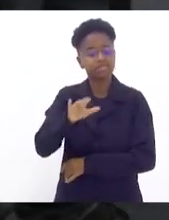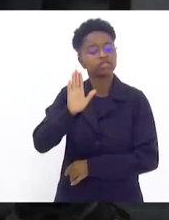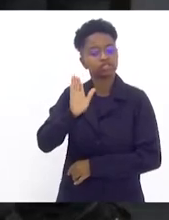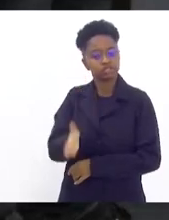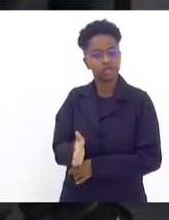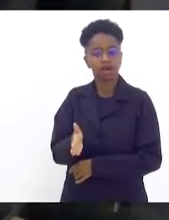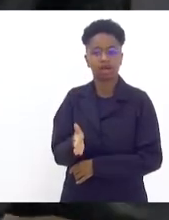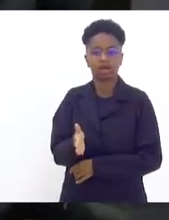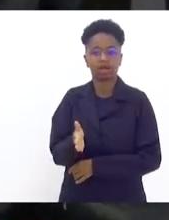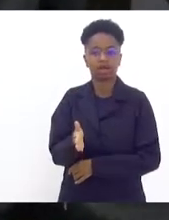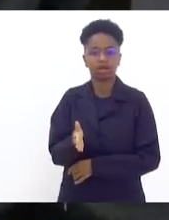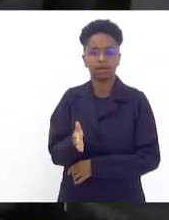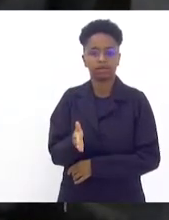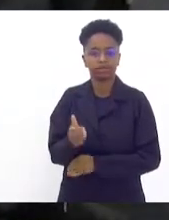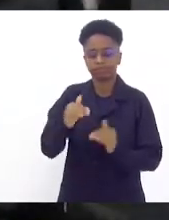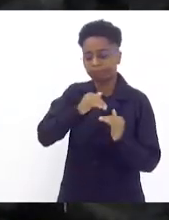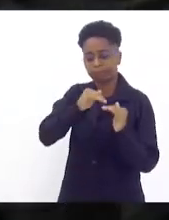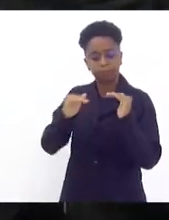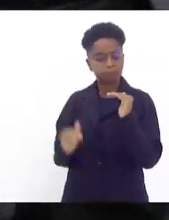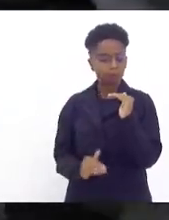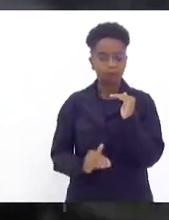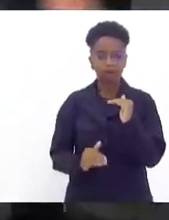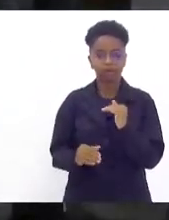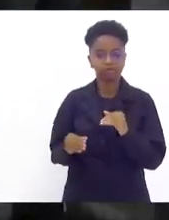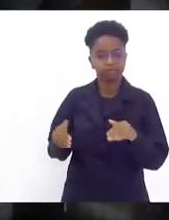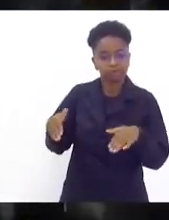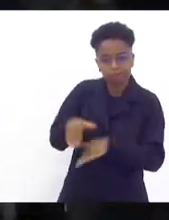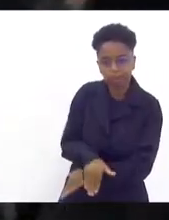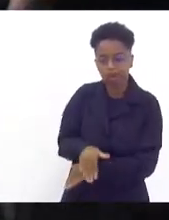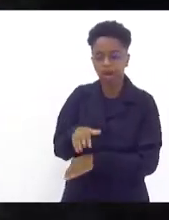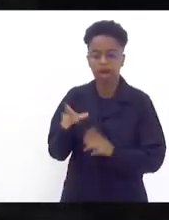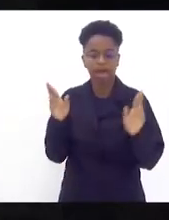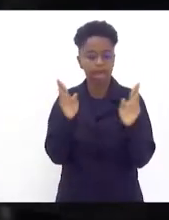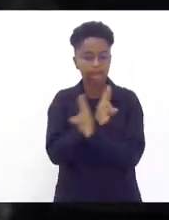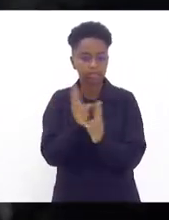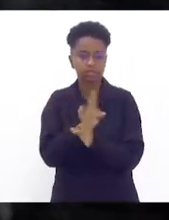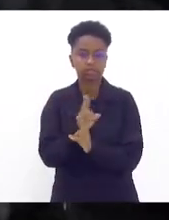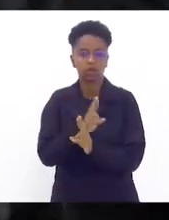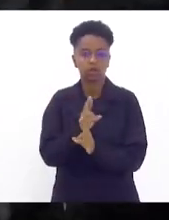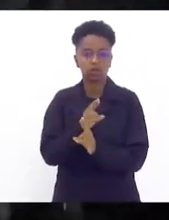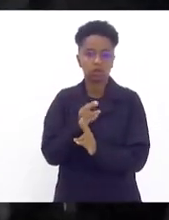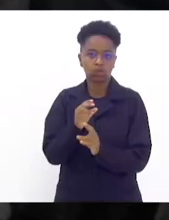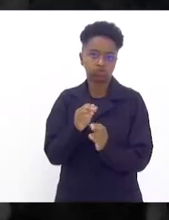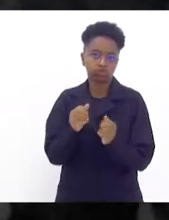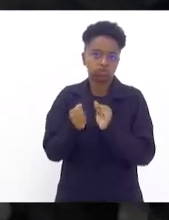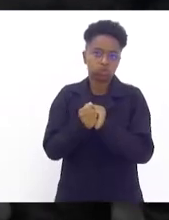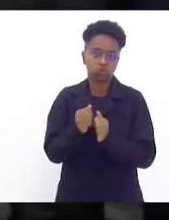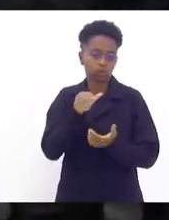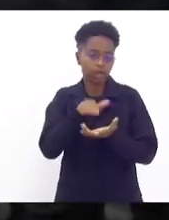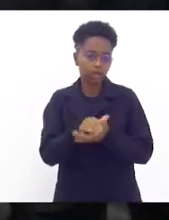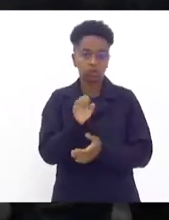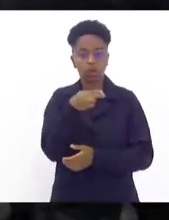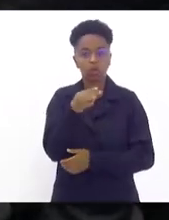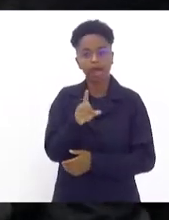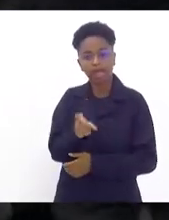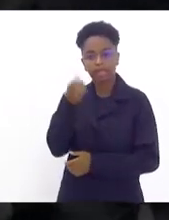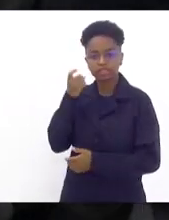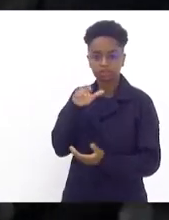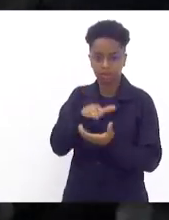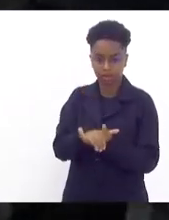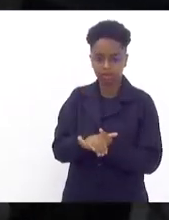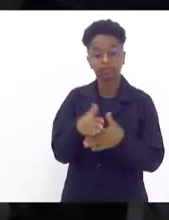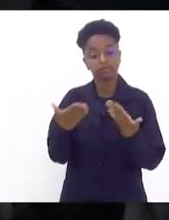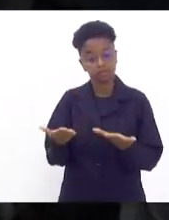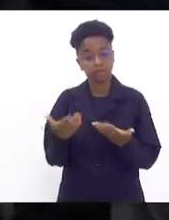situação subhumana nas relações aí com companheiros ou ex-companheiros. Então, nesse sentido,